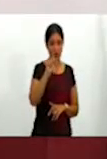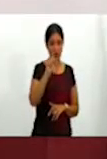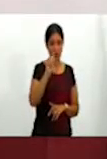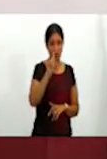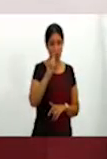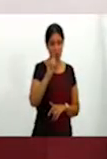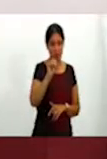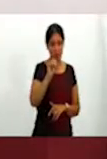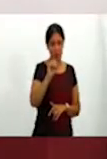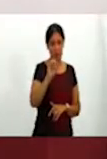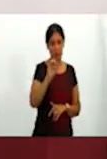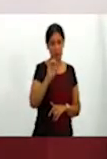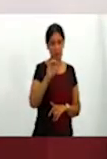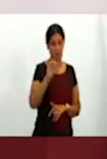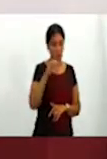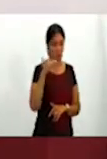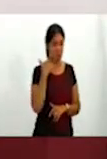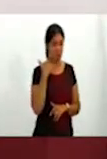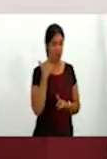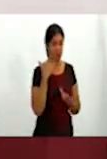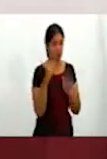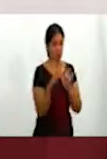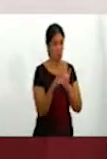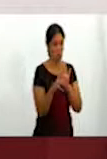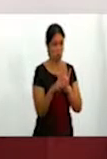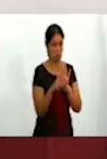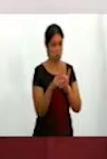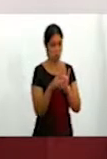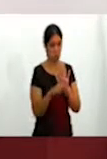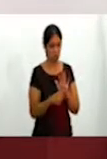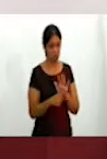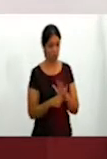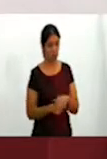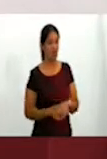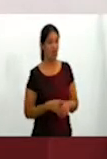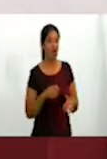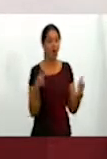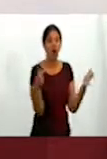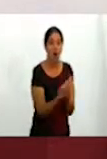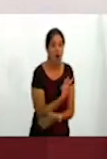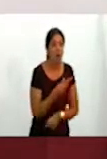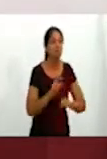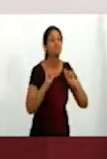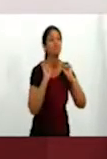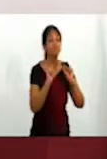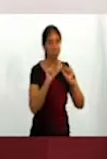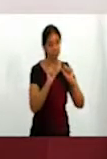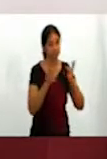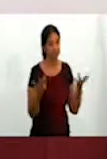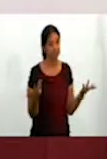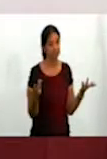votuporanga se você entrou no banco é trabalho deve se tirar poeta mas não